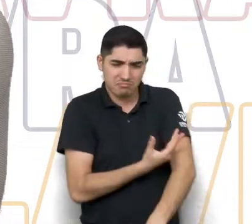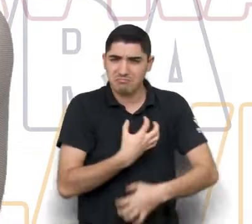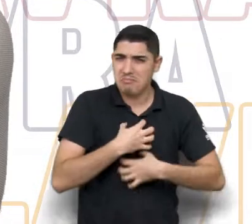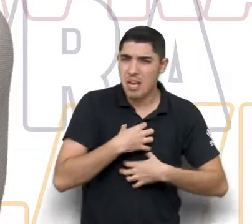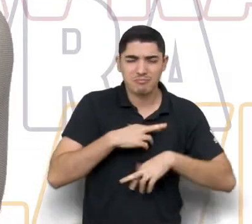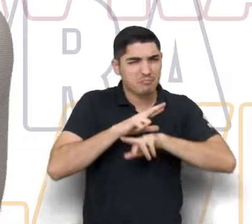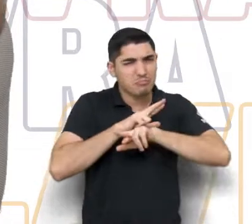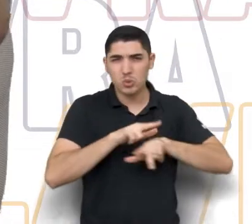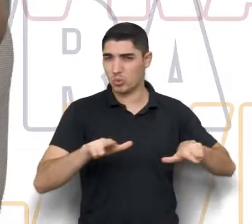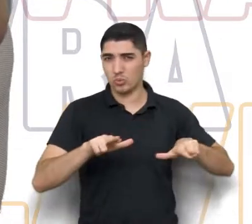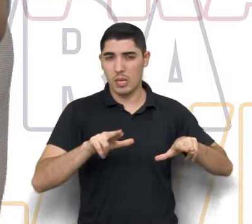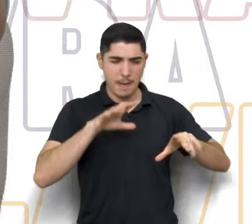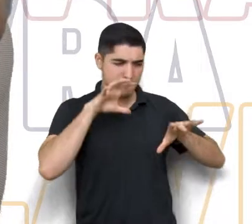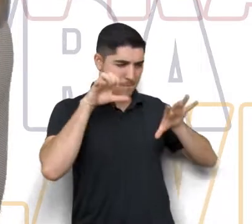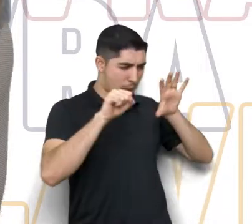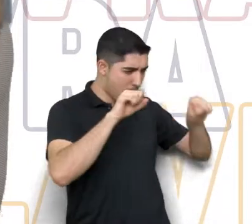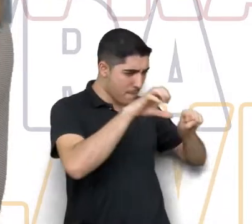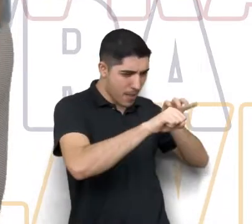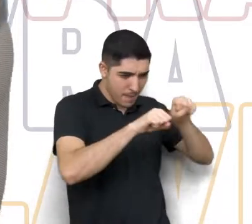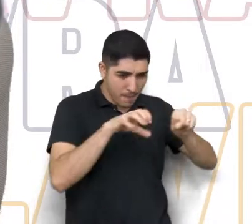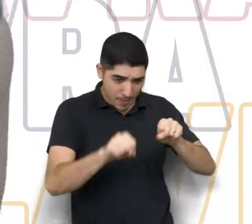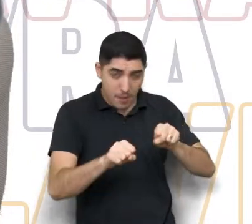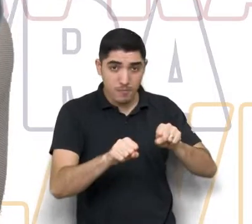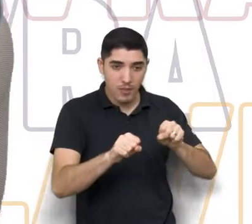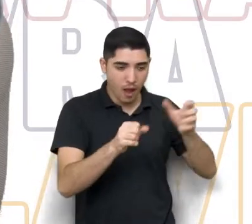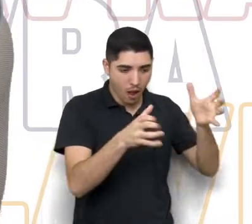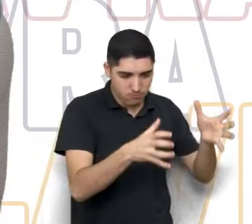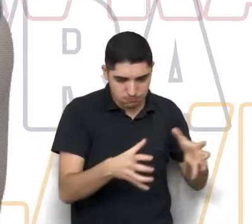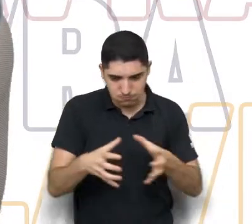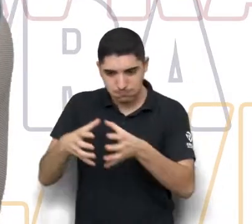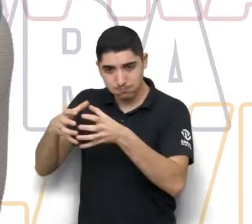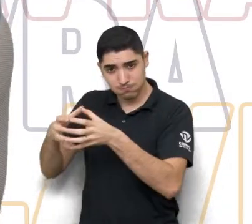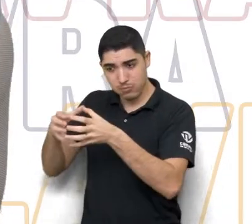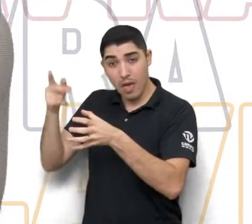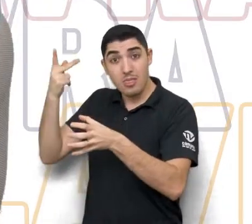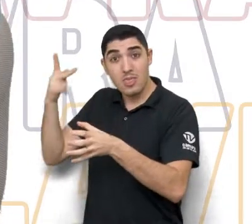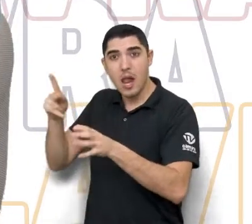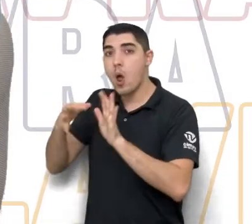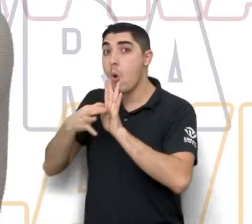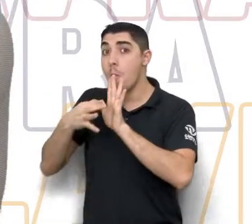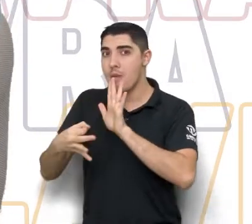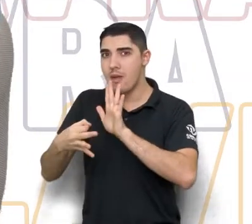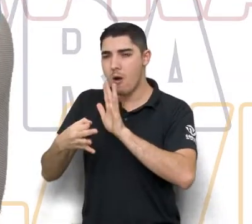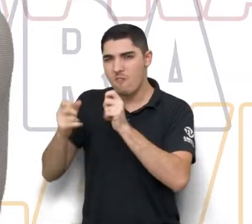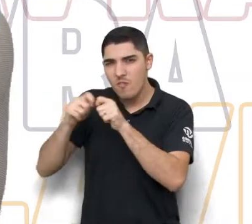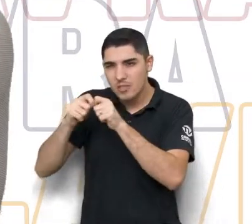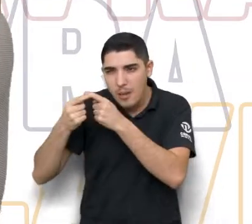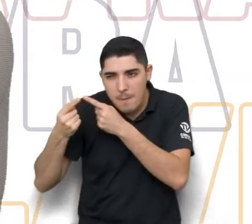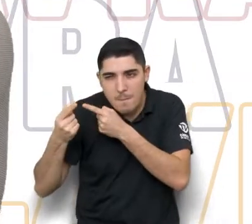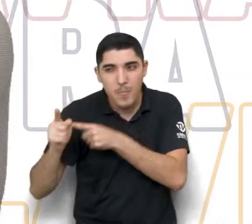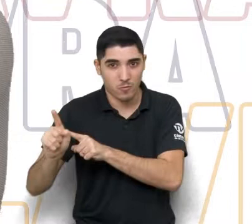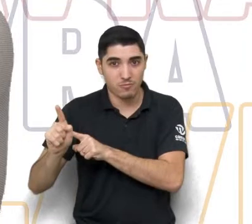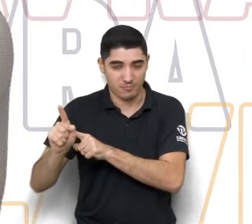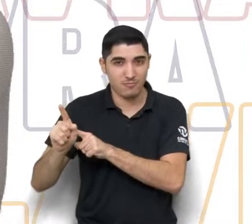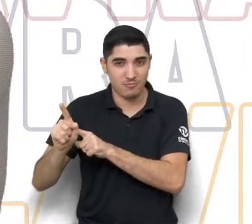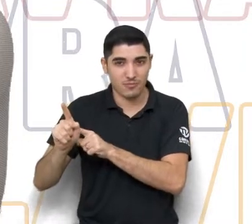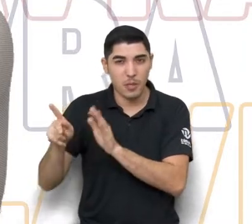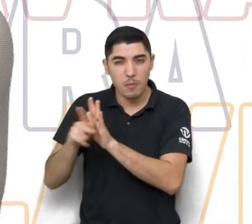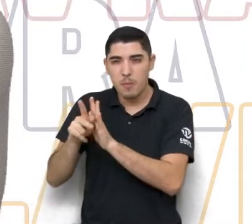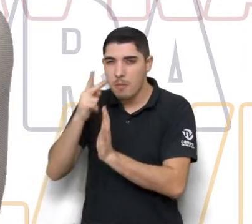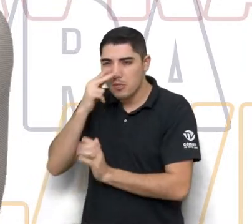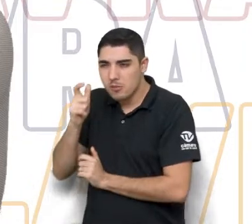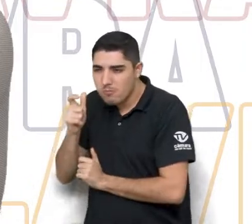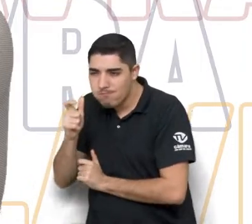ele trabalha com tudo isso, diante, evidentemente, do seu olhar crítico, né, do seu olhar de